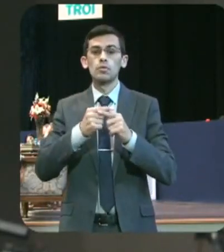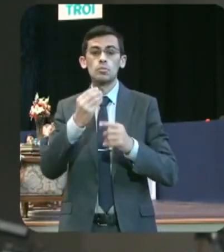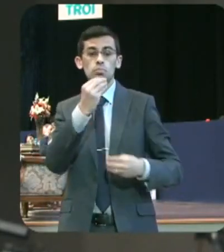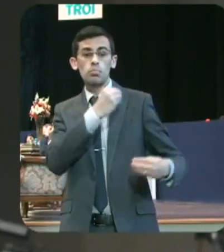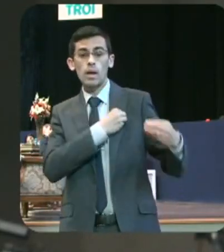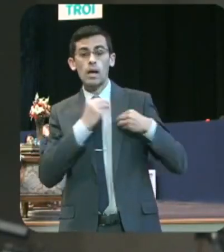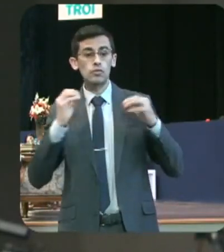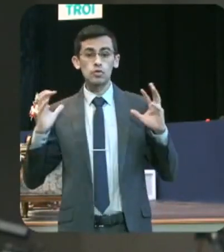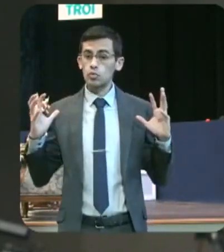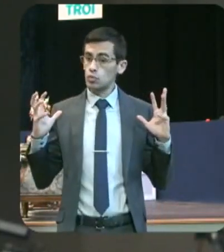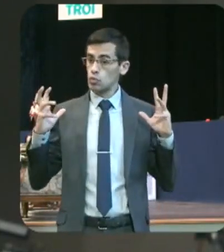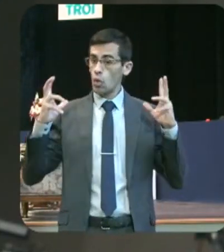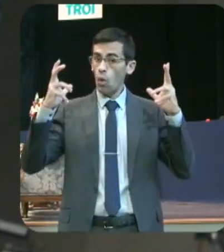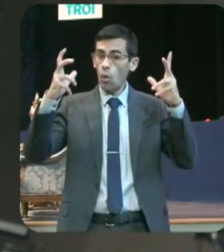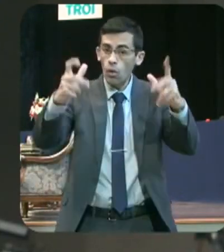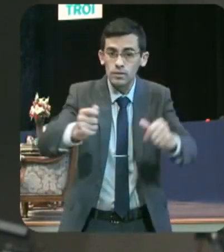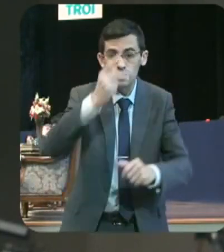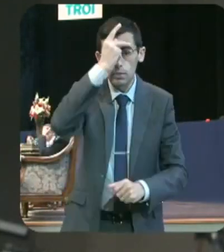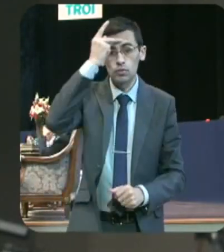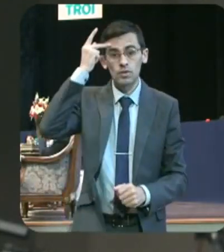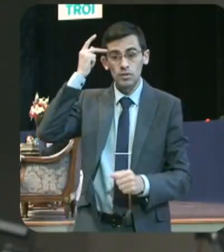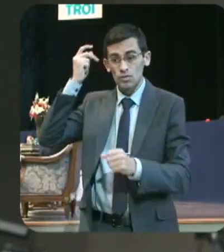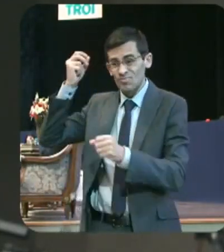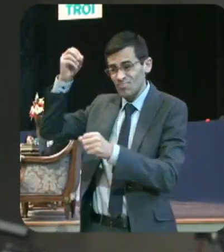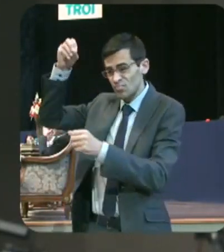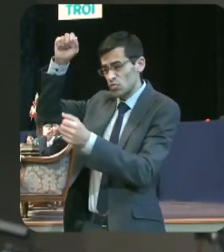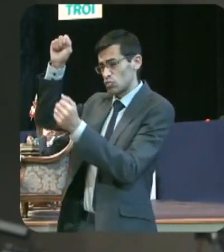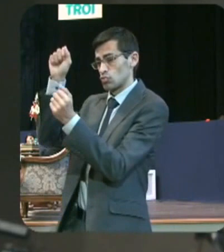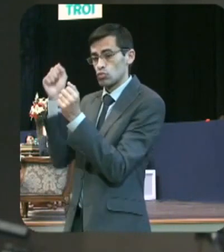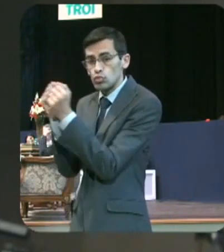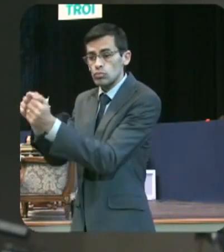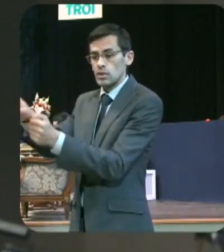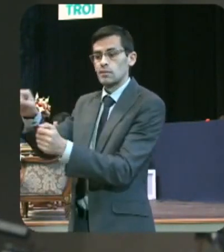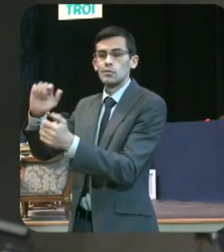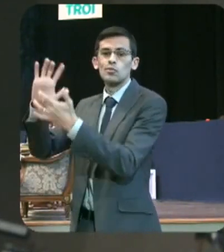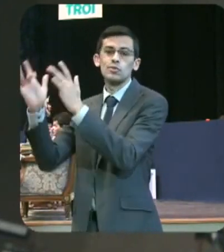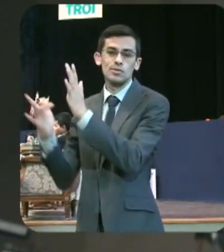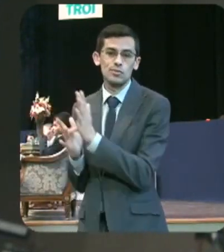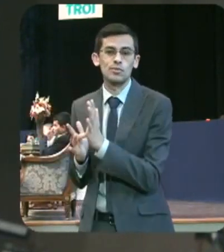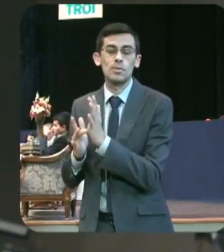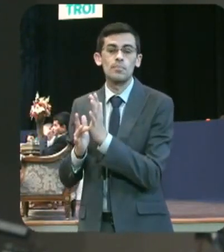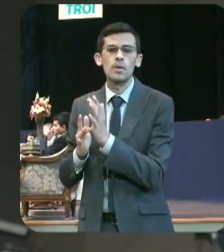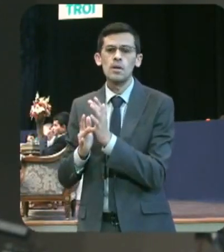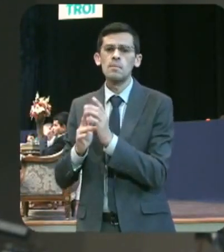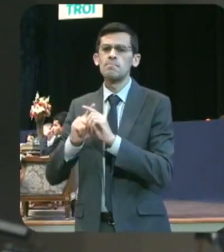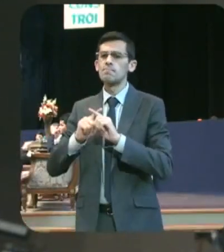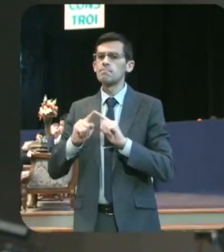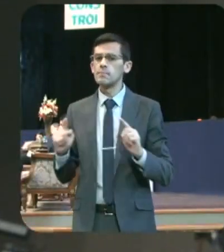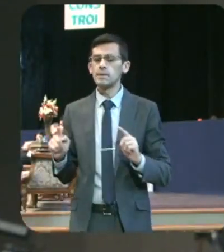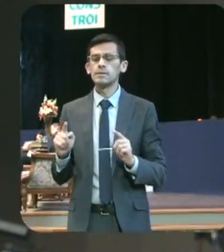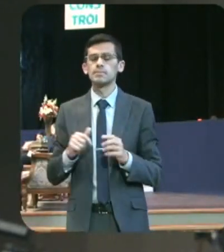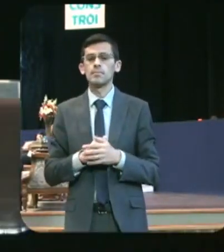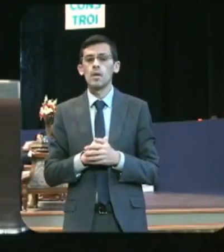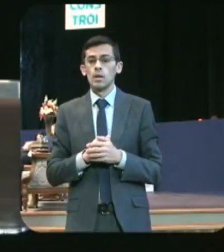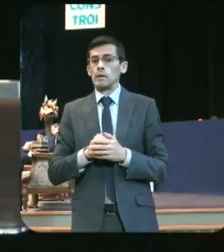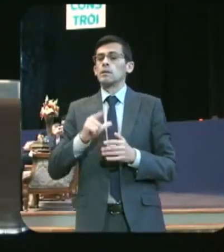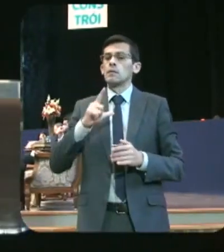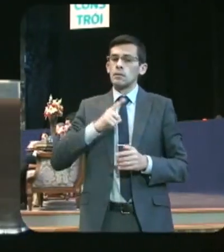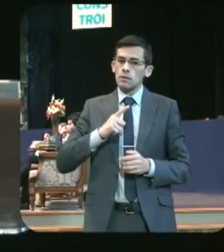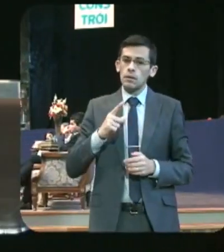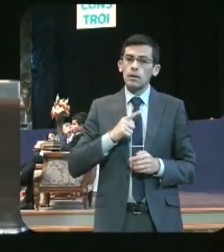da humanidade recaíram sobre ele. E mais do que isso, houve